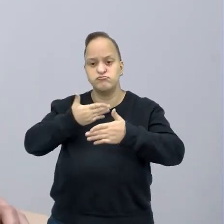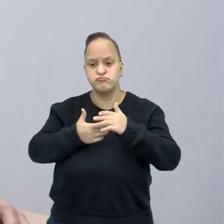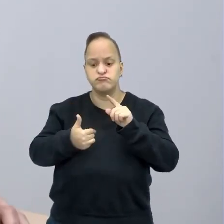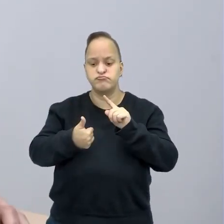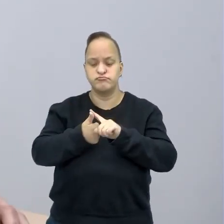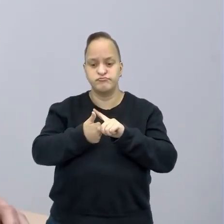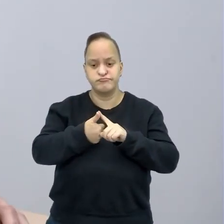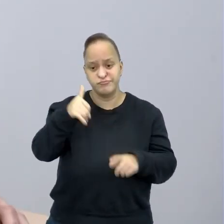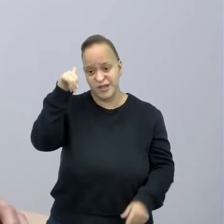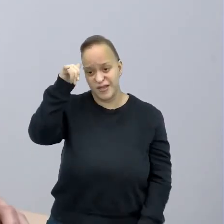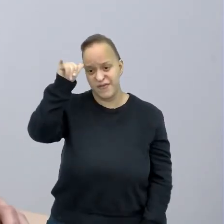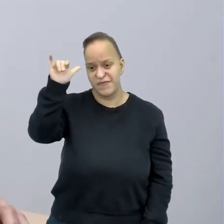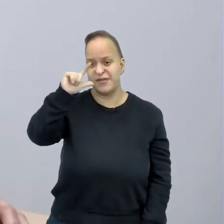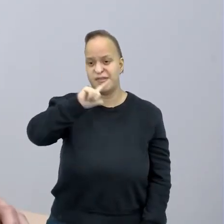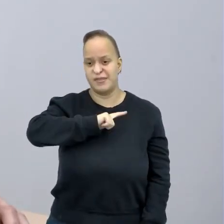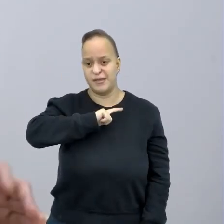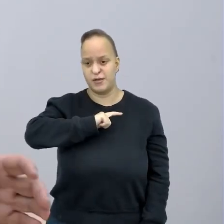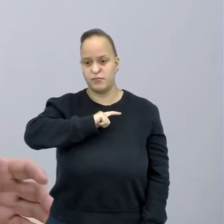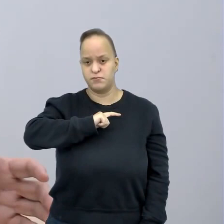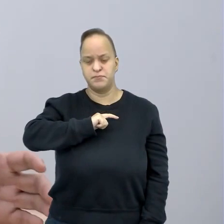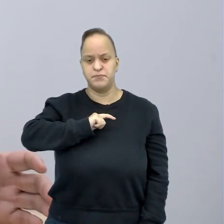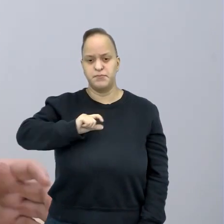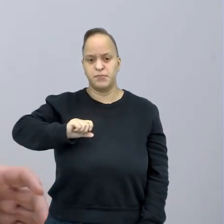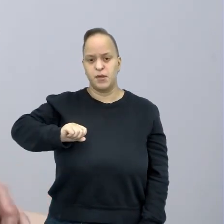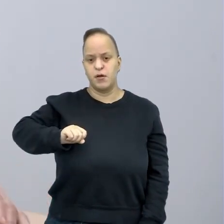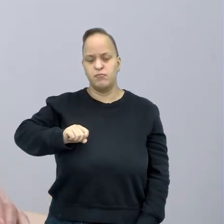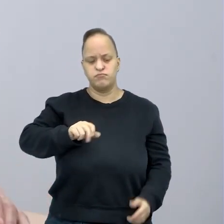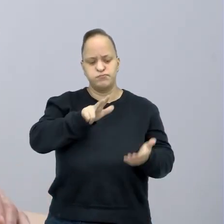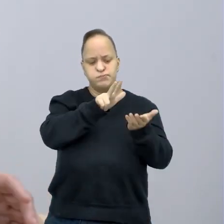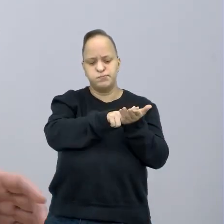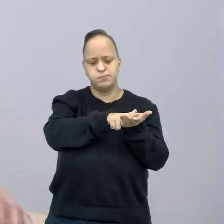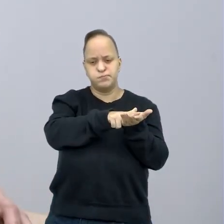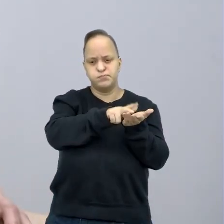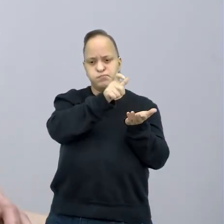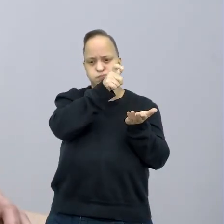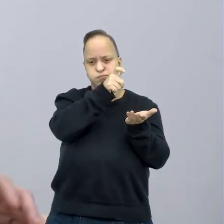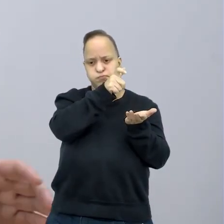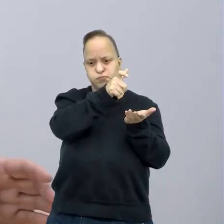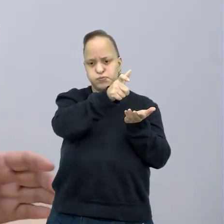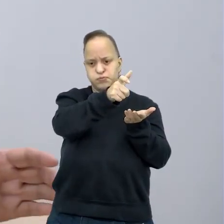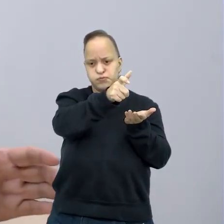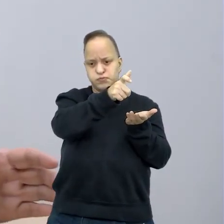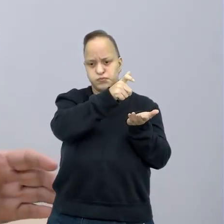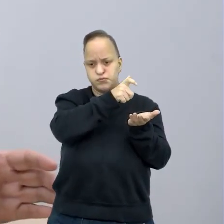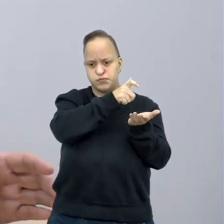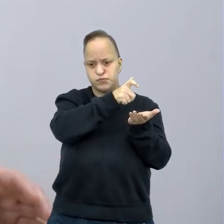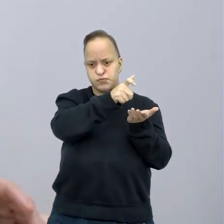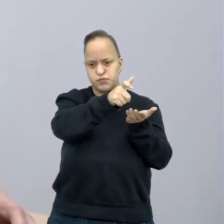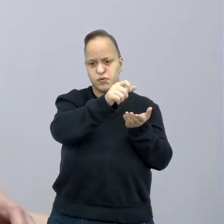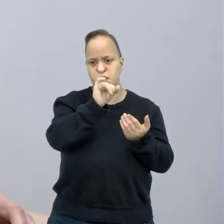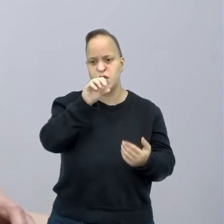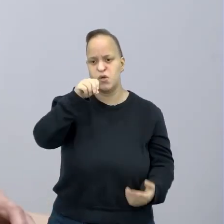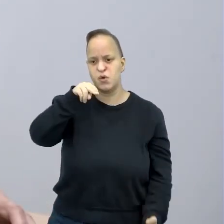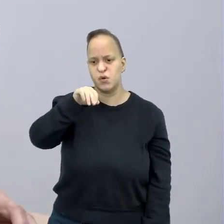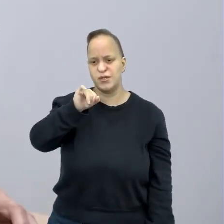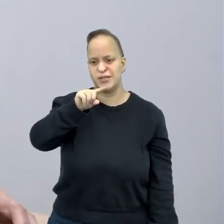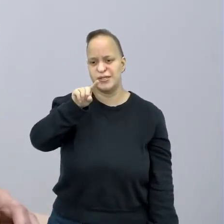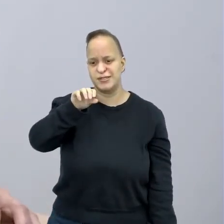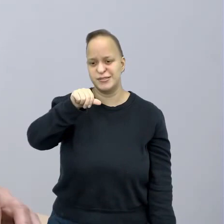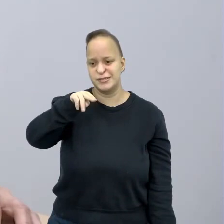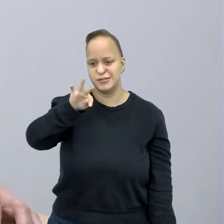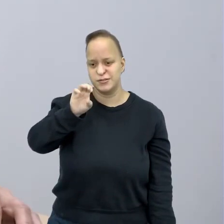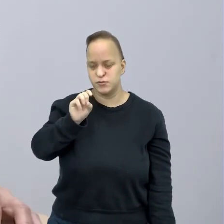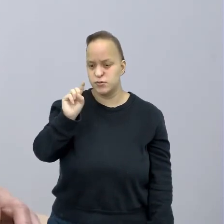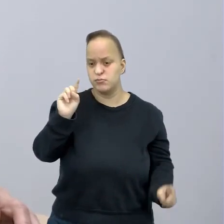exemplo, a ressonância magnética, que não utiliza radiação ionizante, que possa danificar o tecido, mas produz